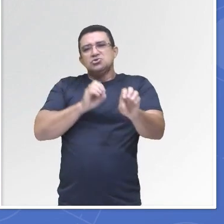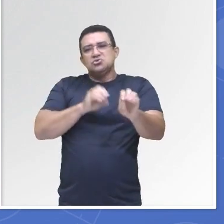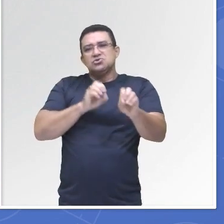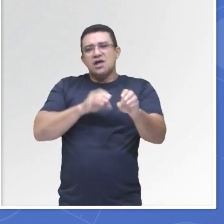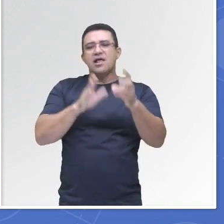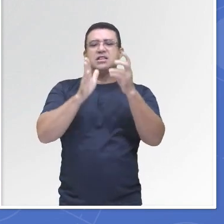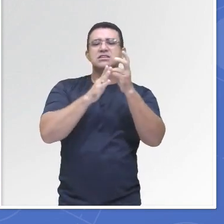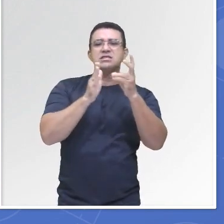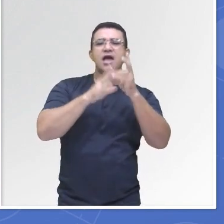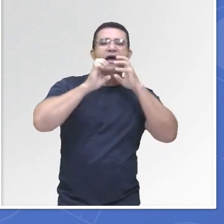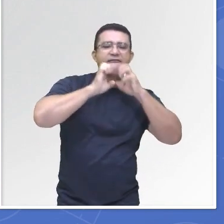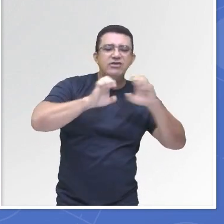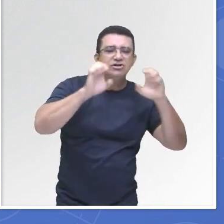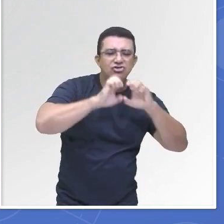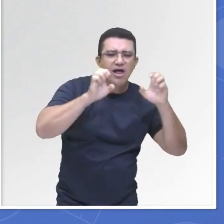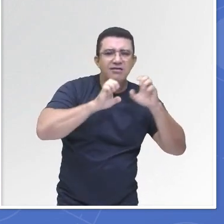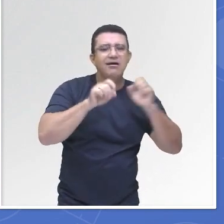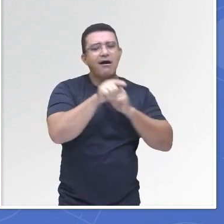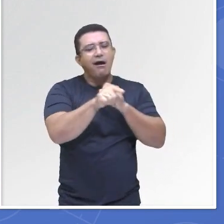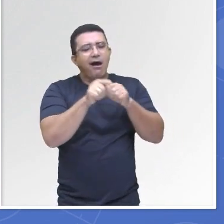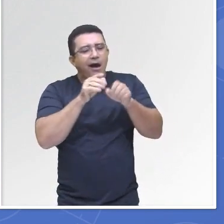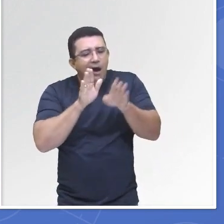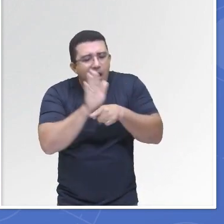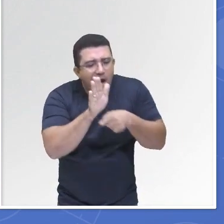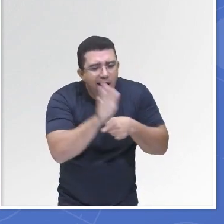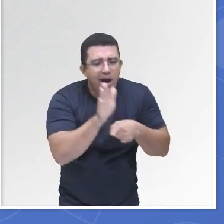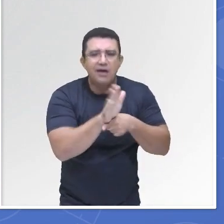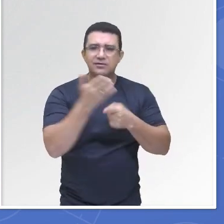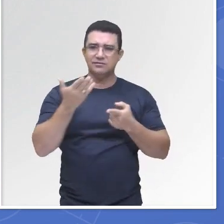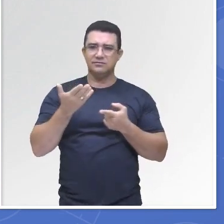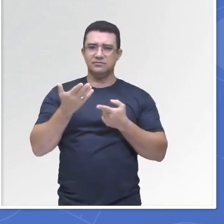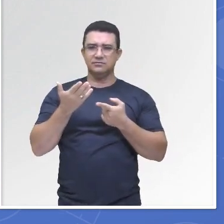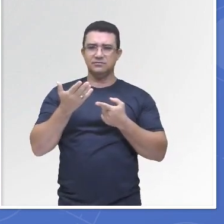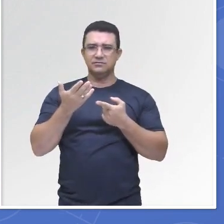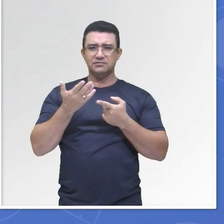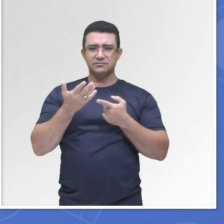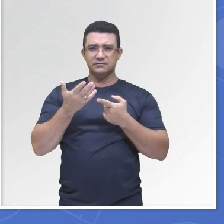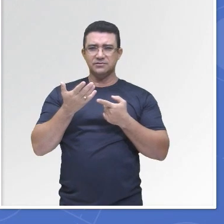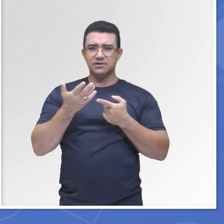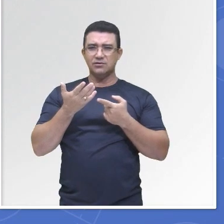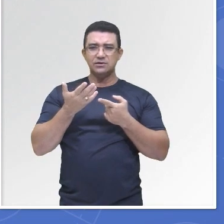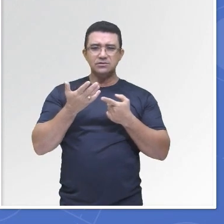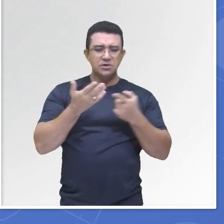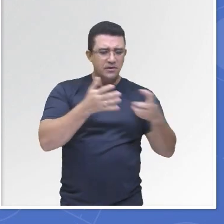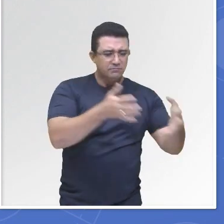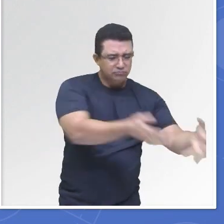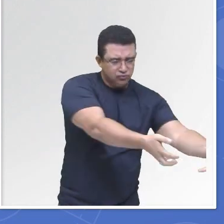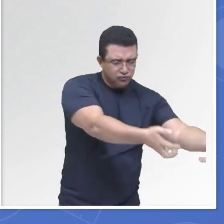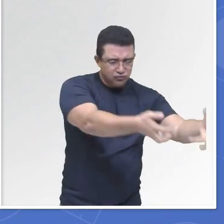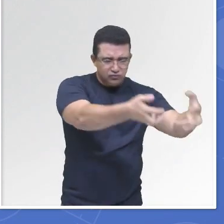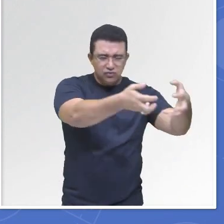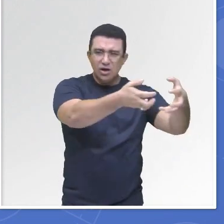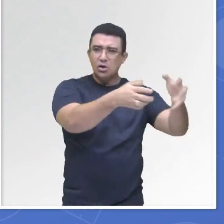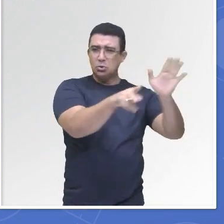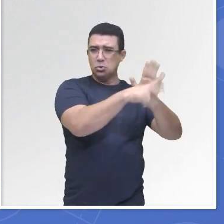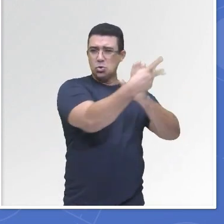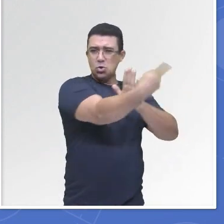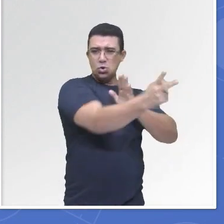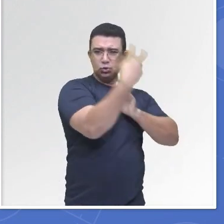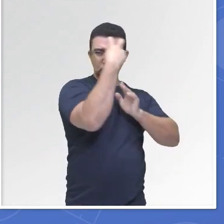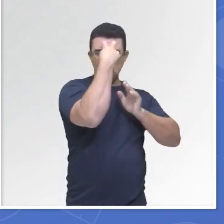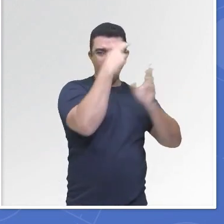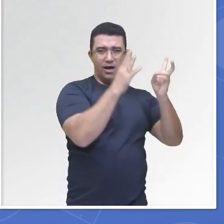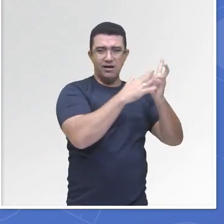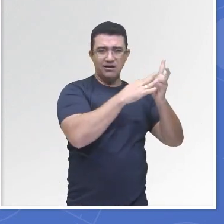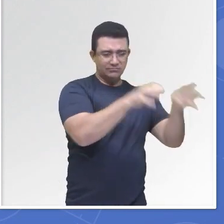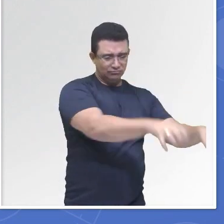indígenas, catequizando eles, colonizando, né? Trazendo, retirando eles aí das suas raízes